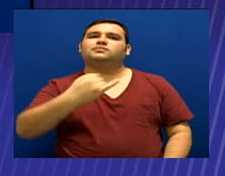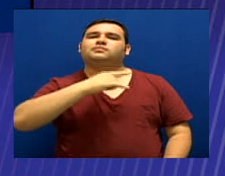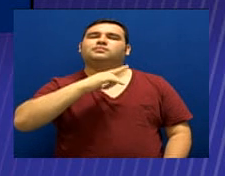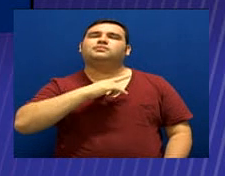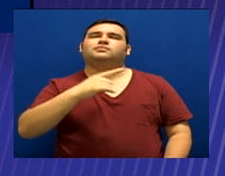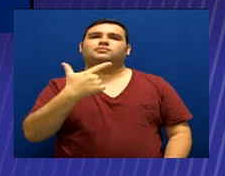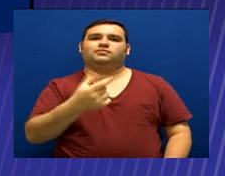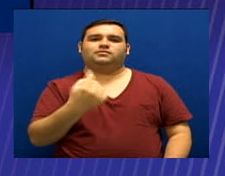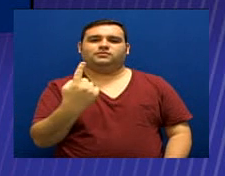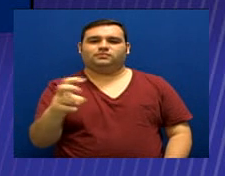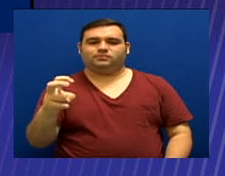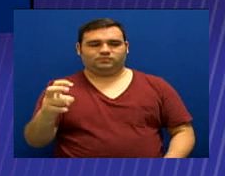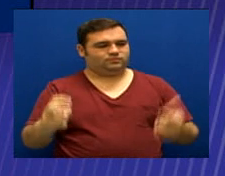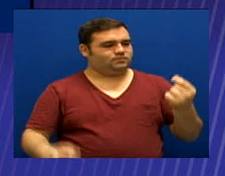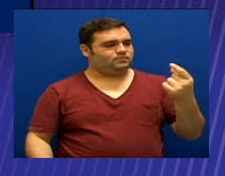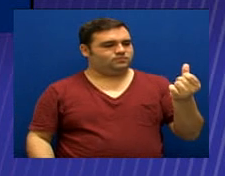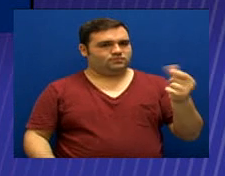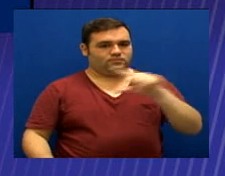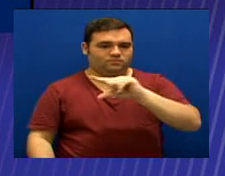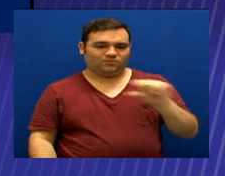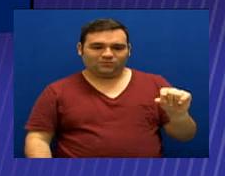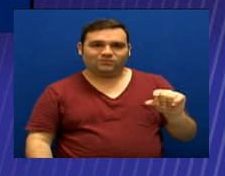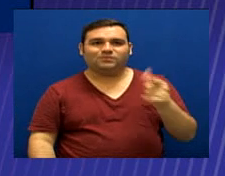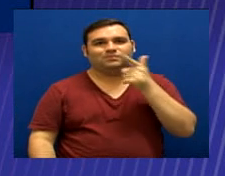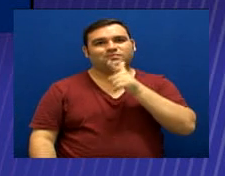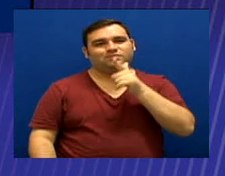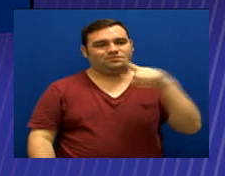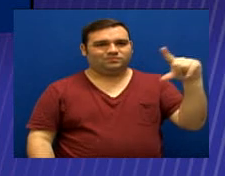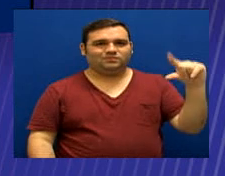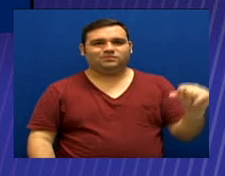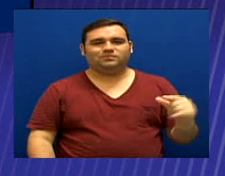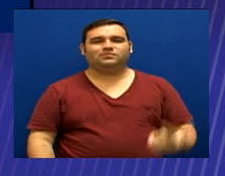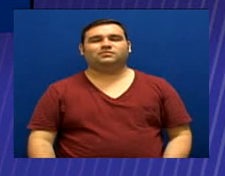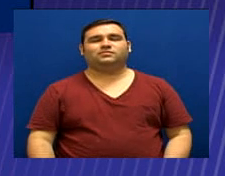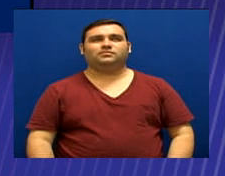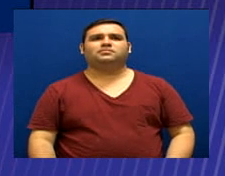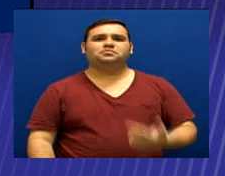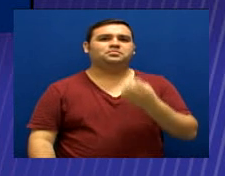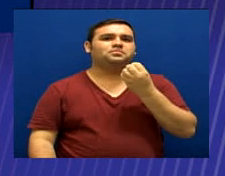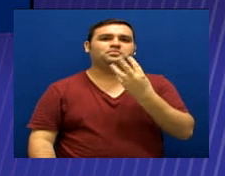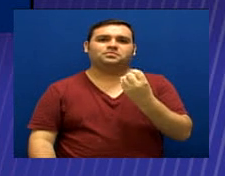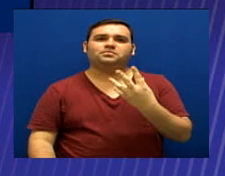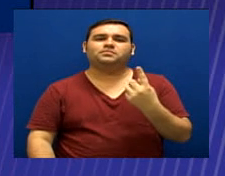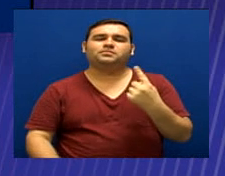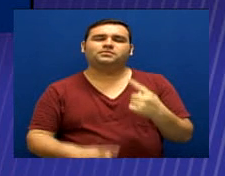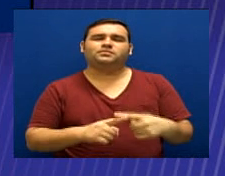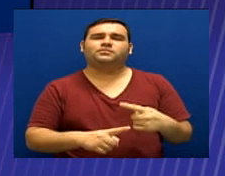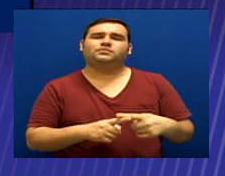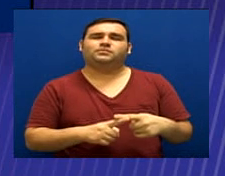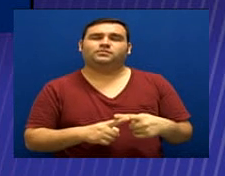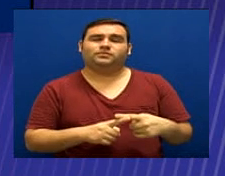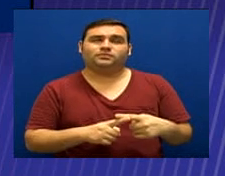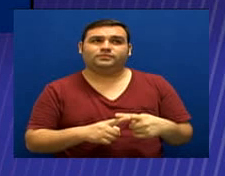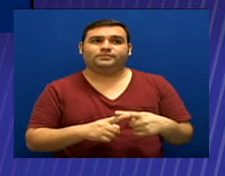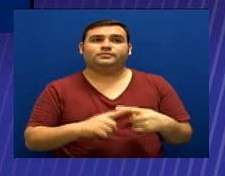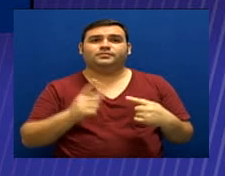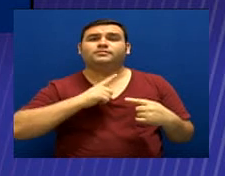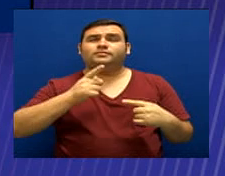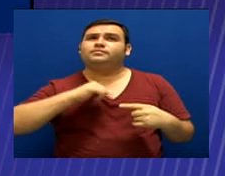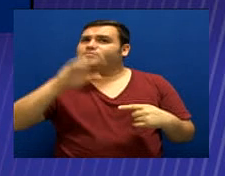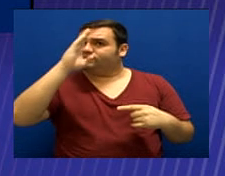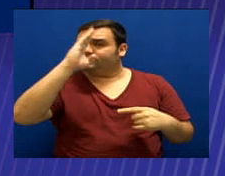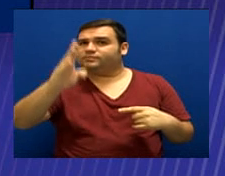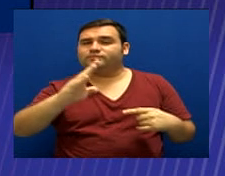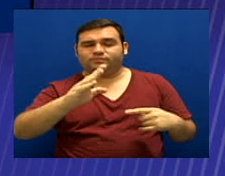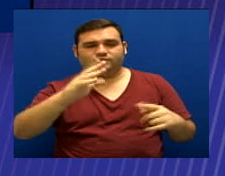redução de 2015 para 2016 isso foi bastante positivo porque é impacta diretamente no